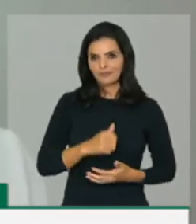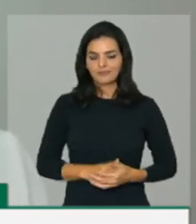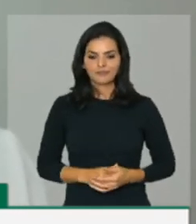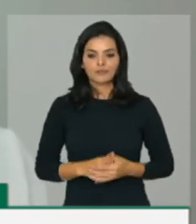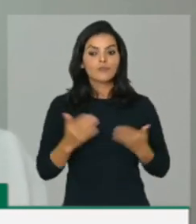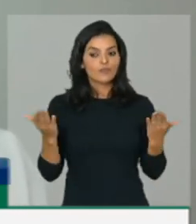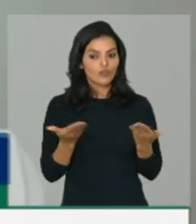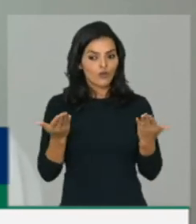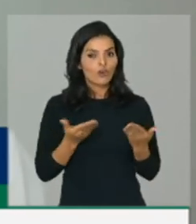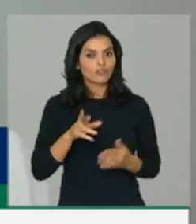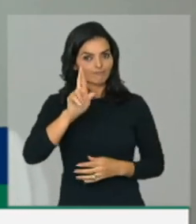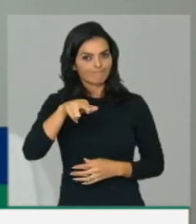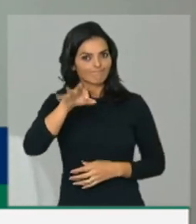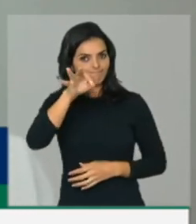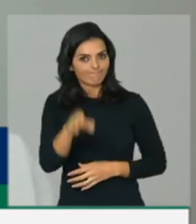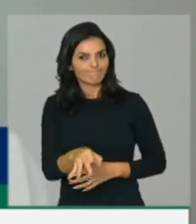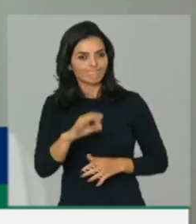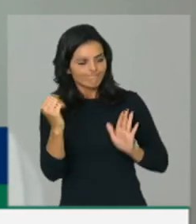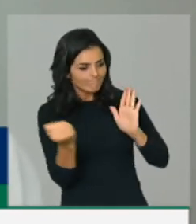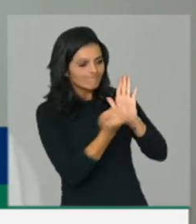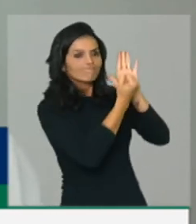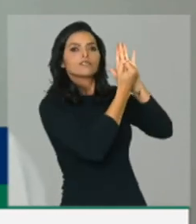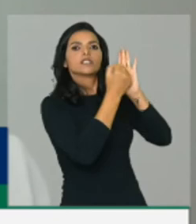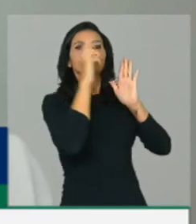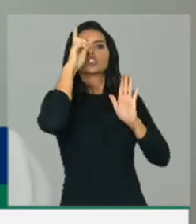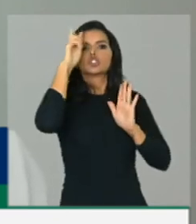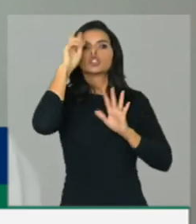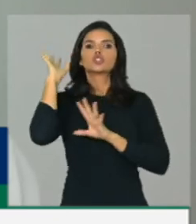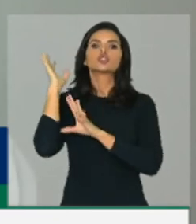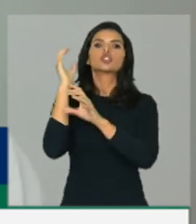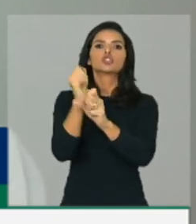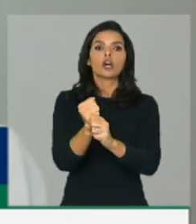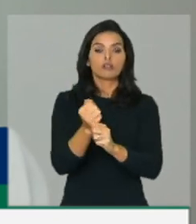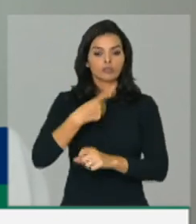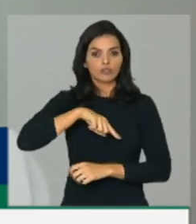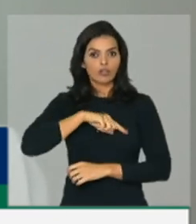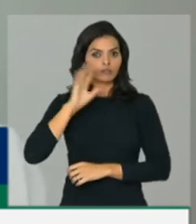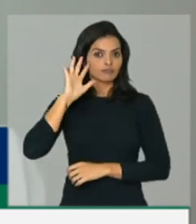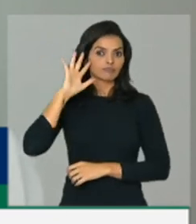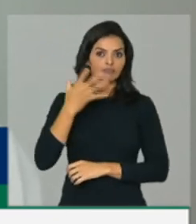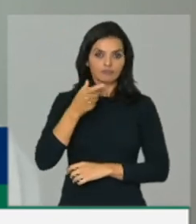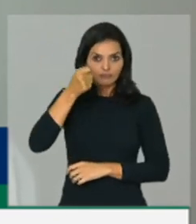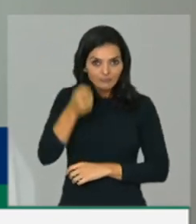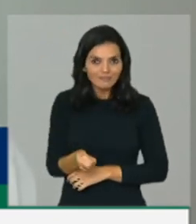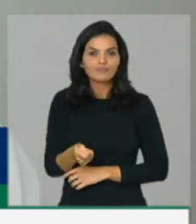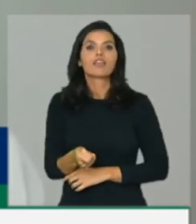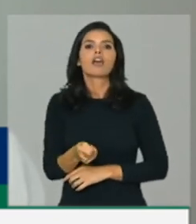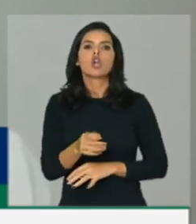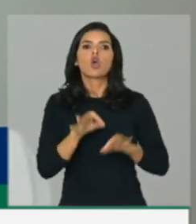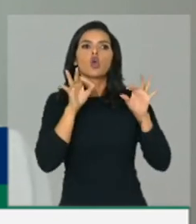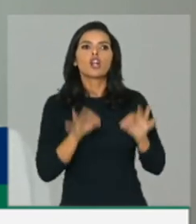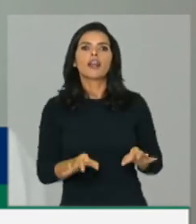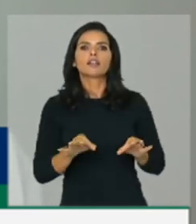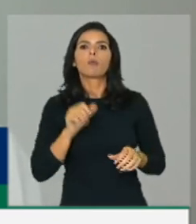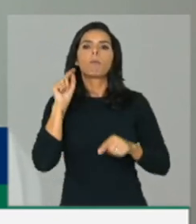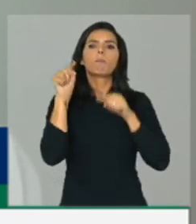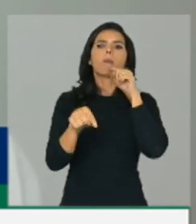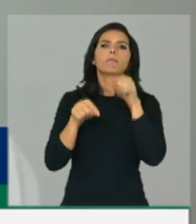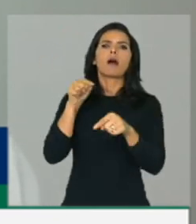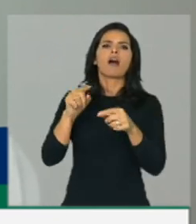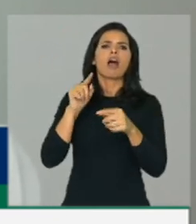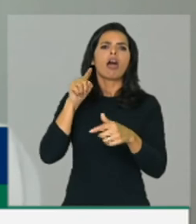Hoje realmente é um momento histórico em onde a nossa casa decide sobre um caso concreto de ataque à